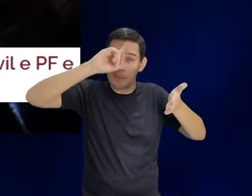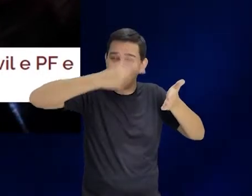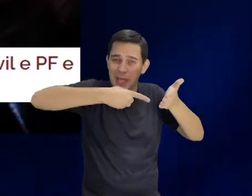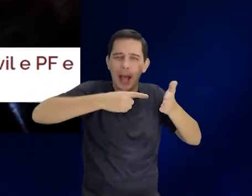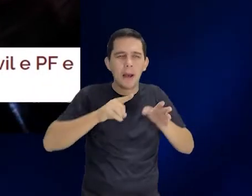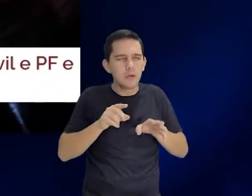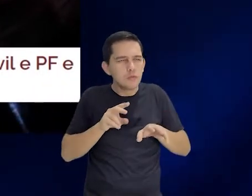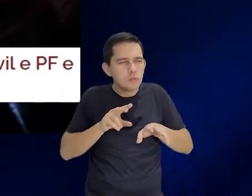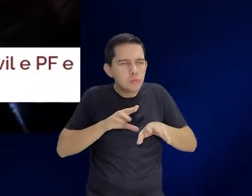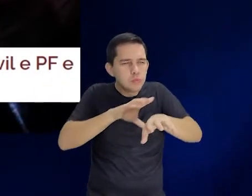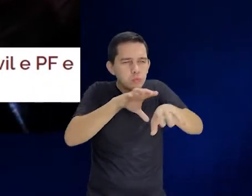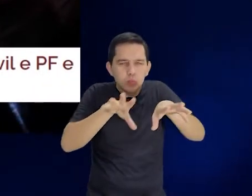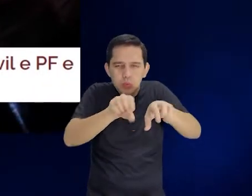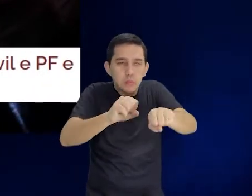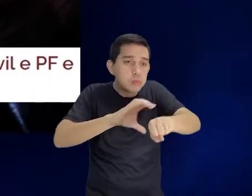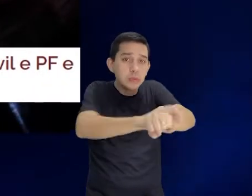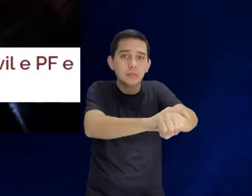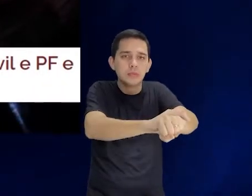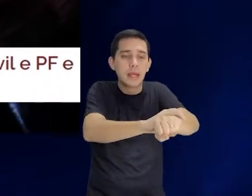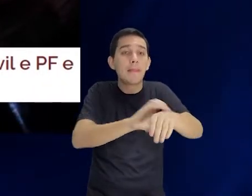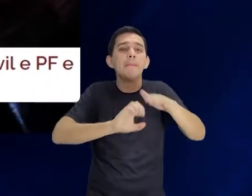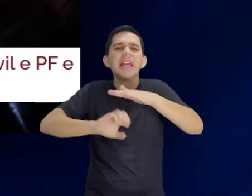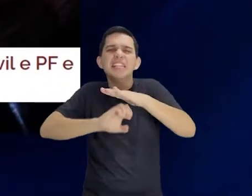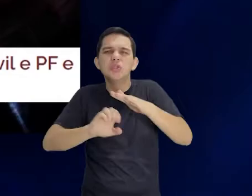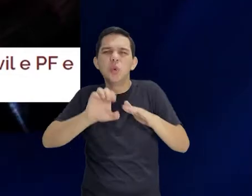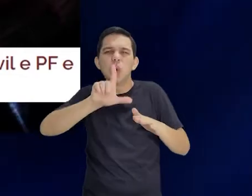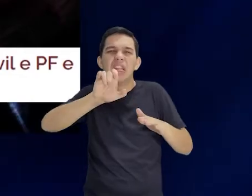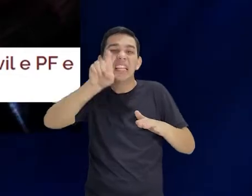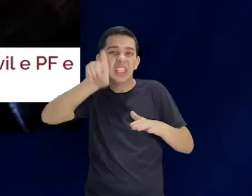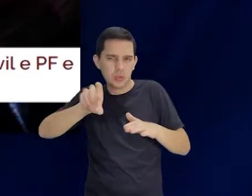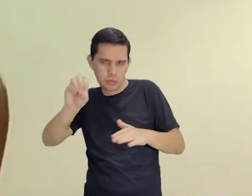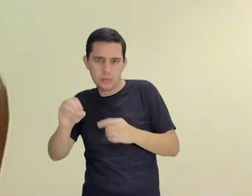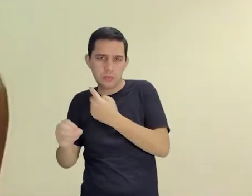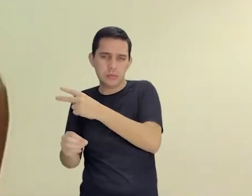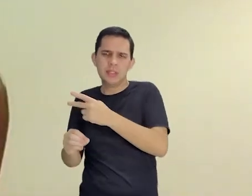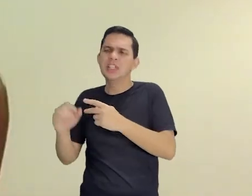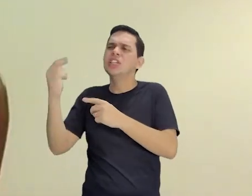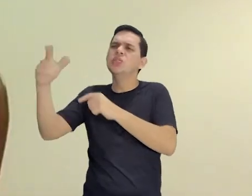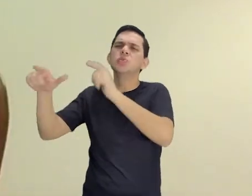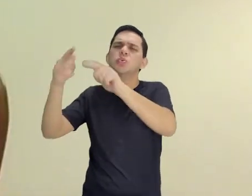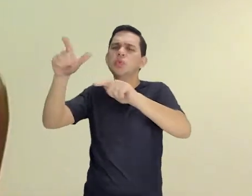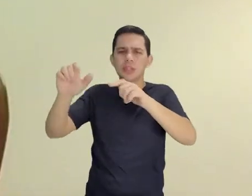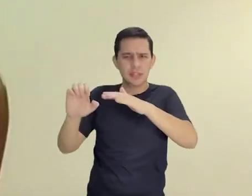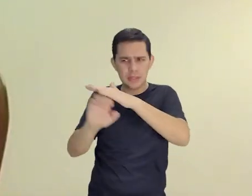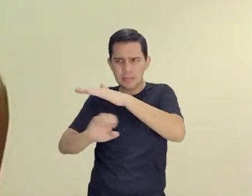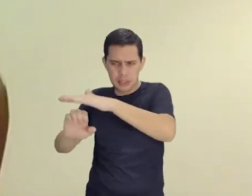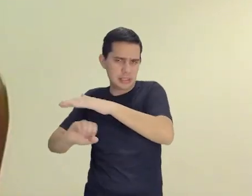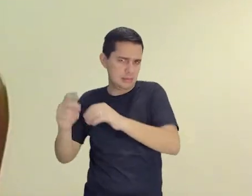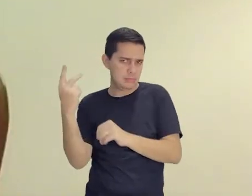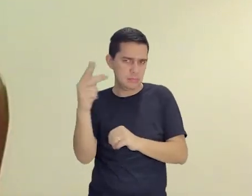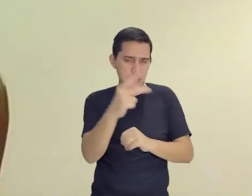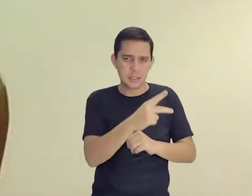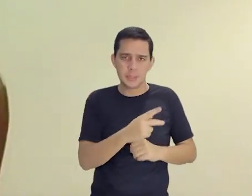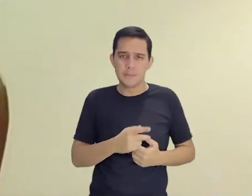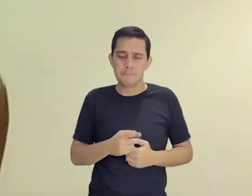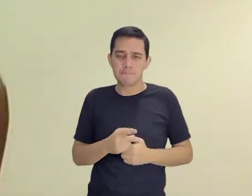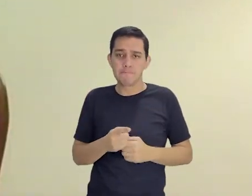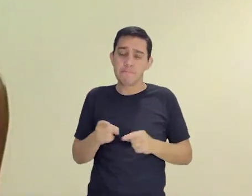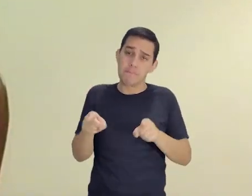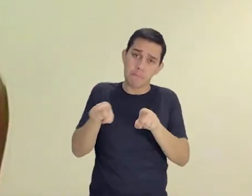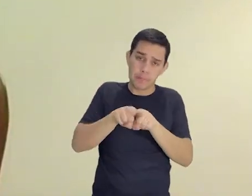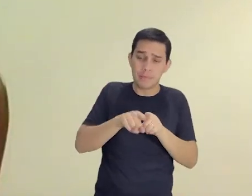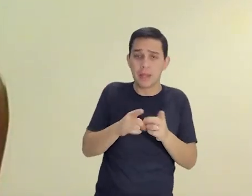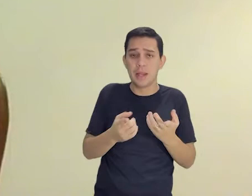demais sócios dessa empresa do lixo e também outros prepostos dessa empresa, particulares envolvidos. Fora isso,